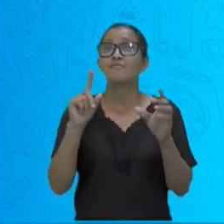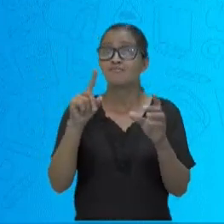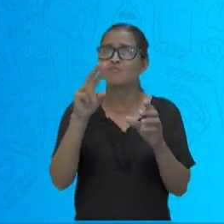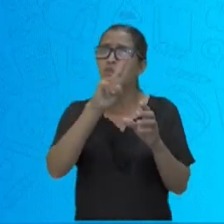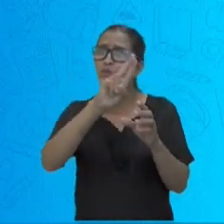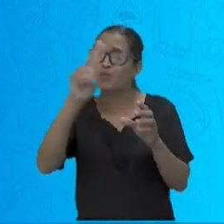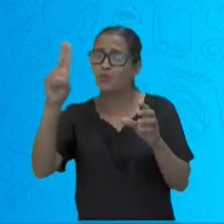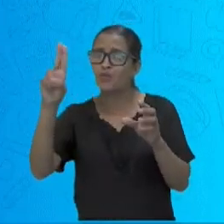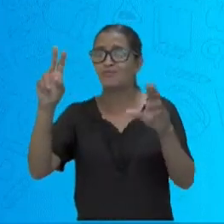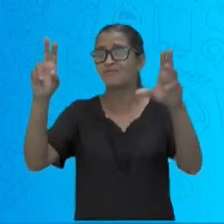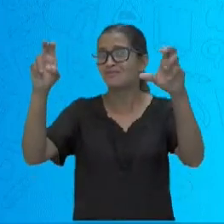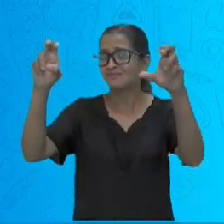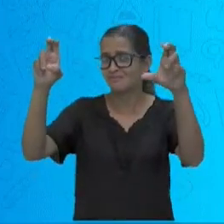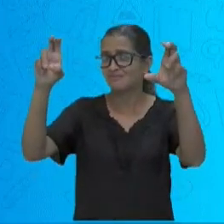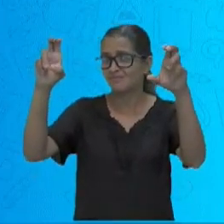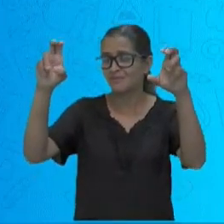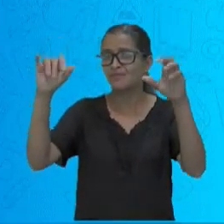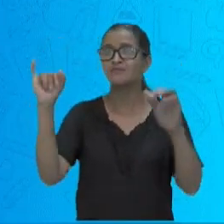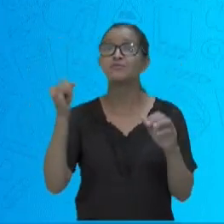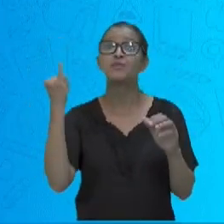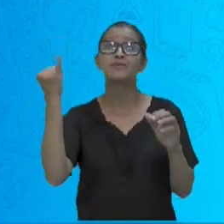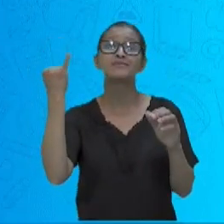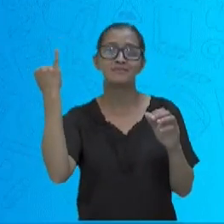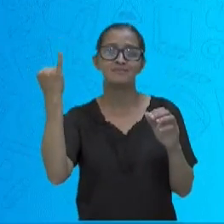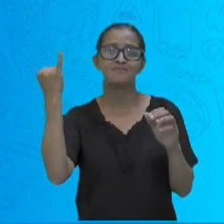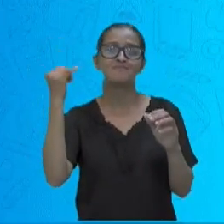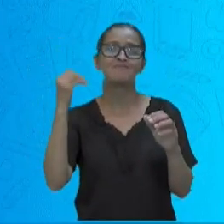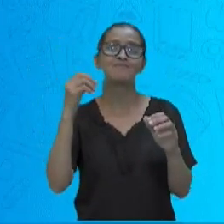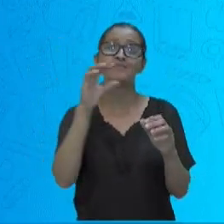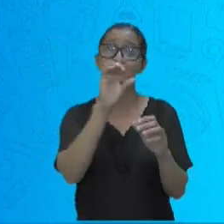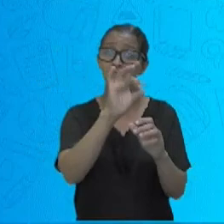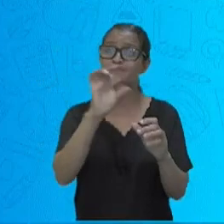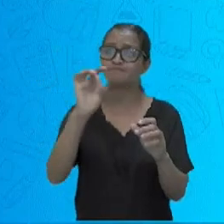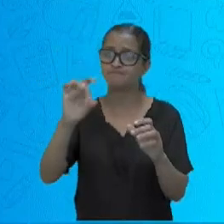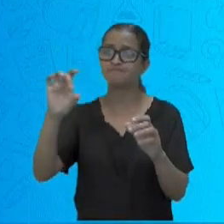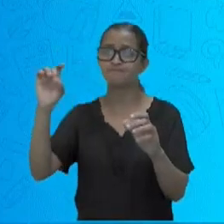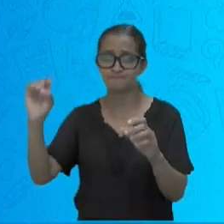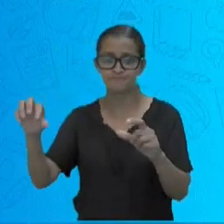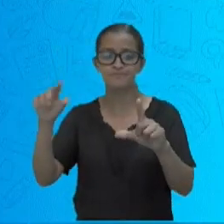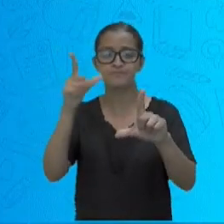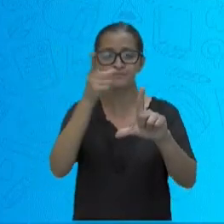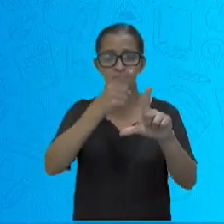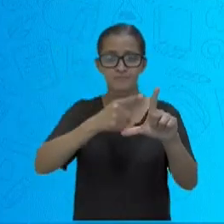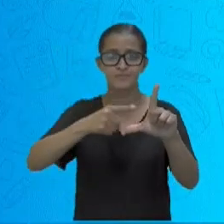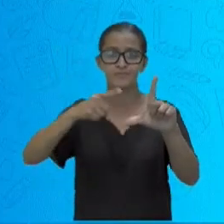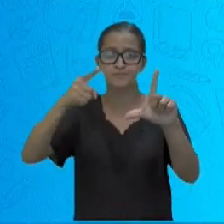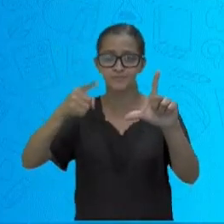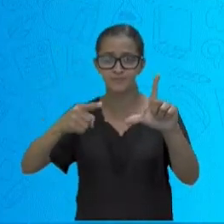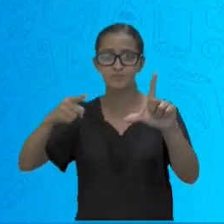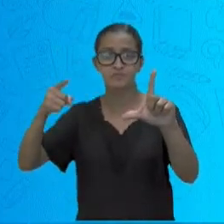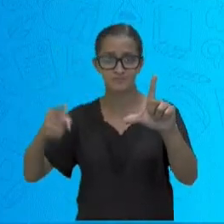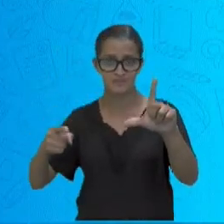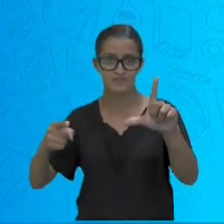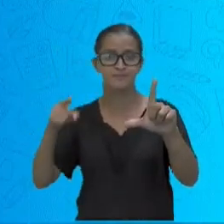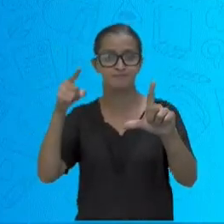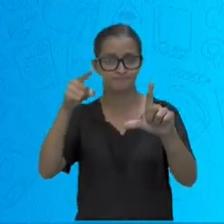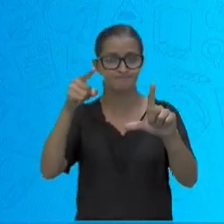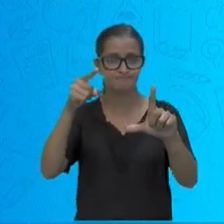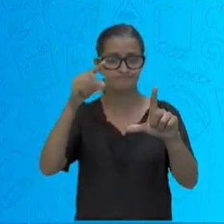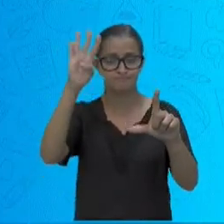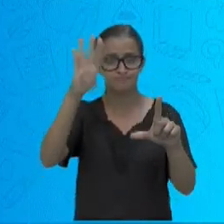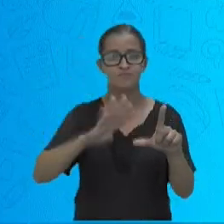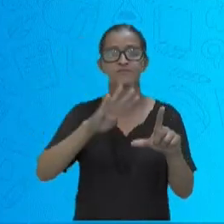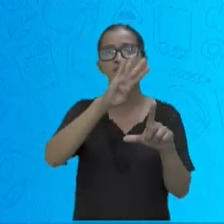Como vocês viram nos gráficos anteriores, cada um possui o seu título e a tabela vai ser da mesma forma. Então, a primeira